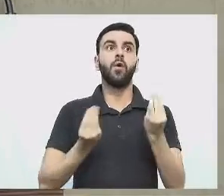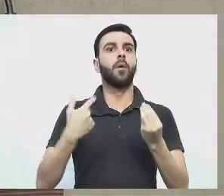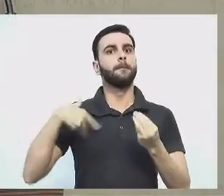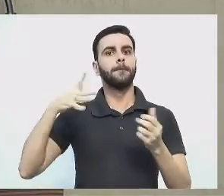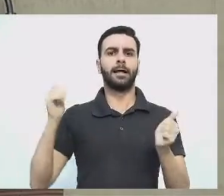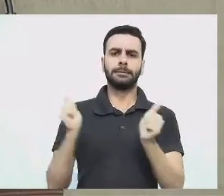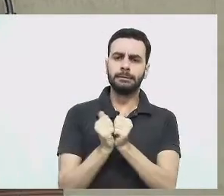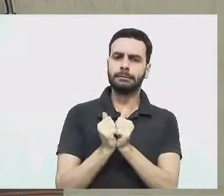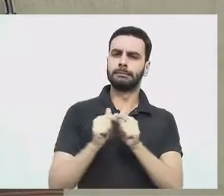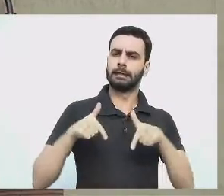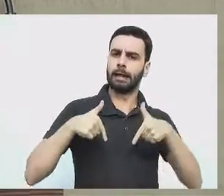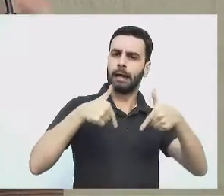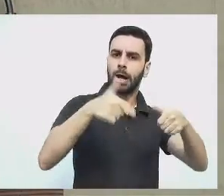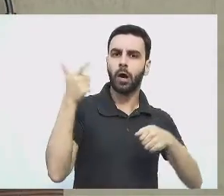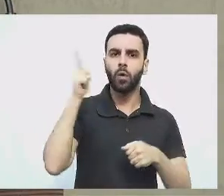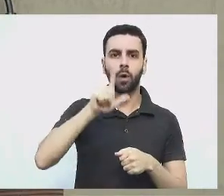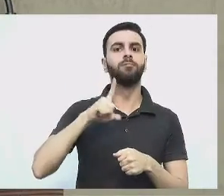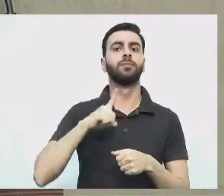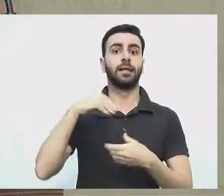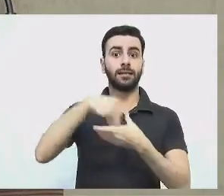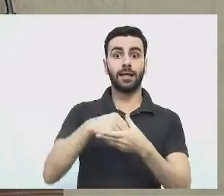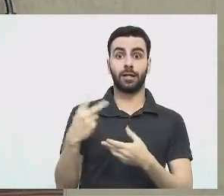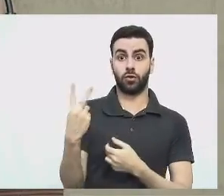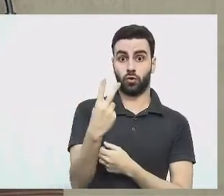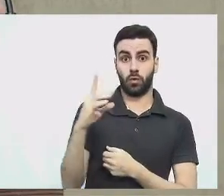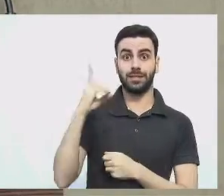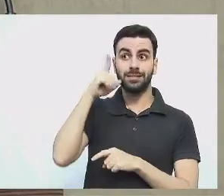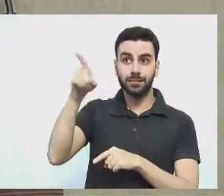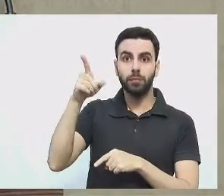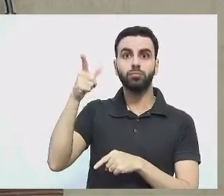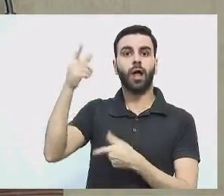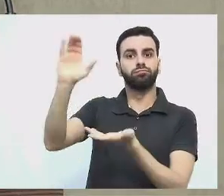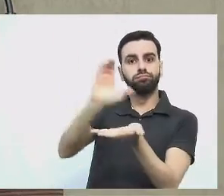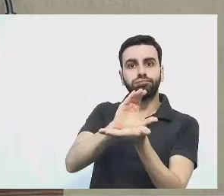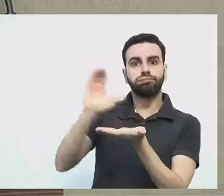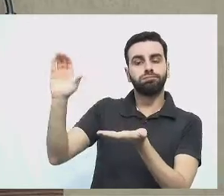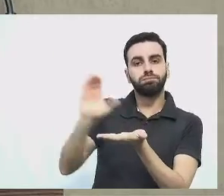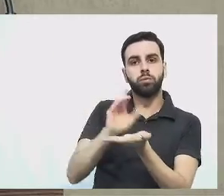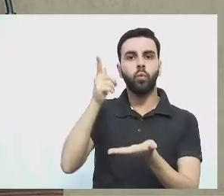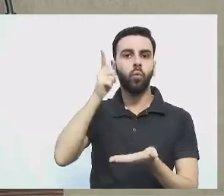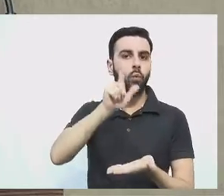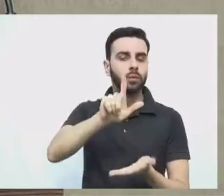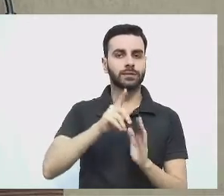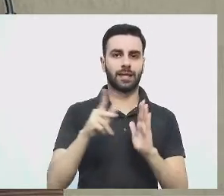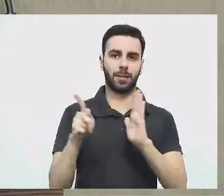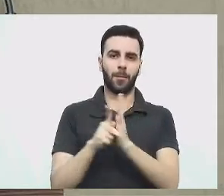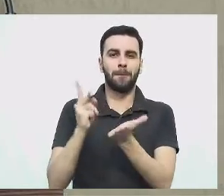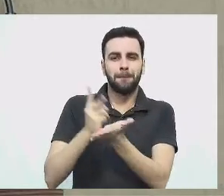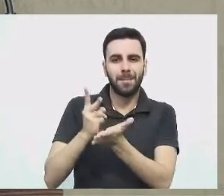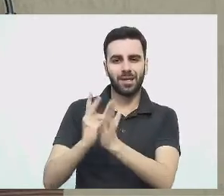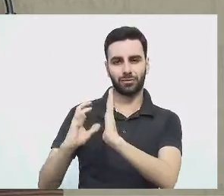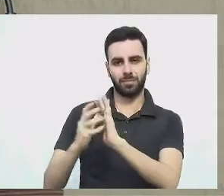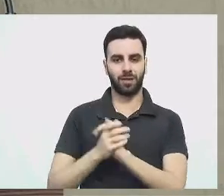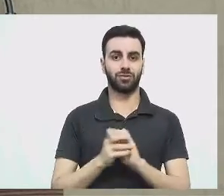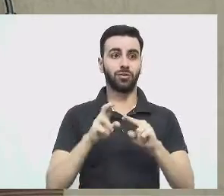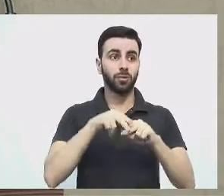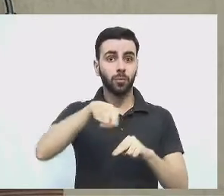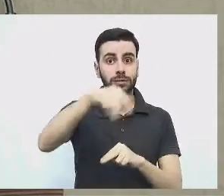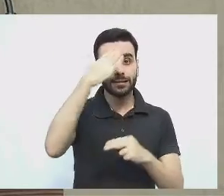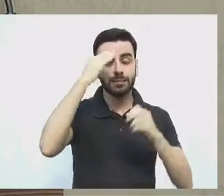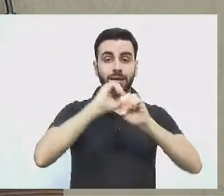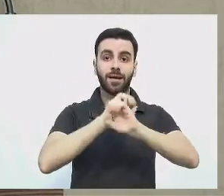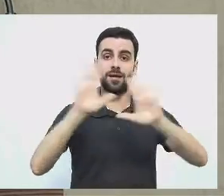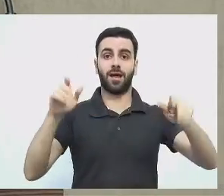força? Porque nós temos 2 deputados que vieram atender nossos pedidos. Então, é isso que a população tem que